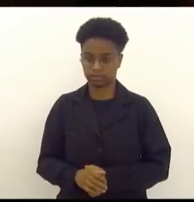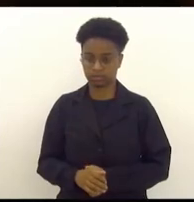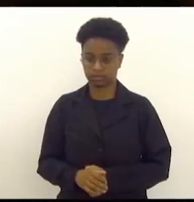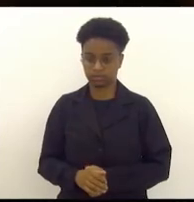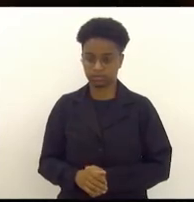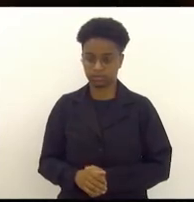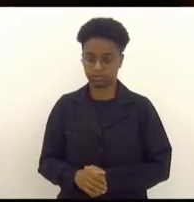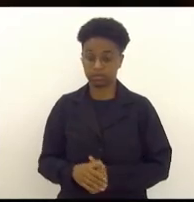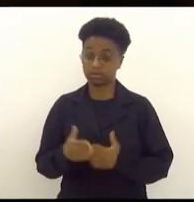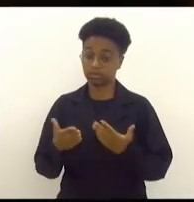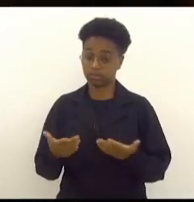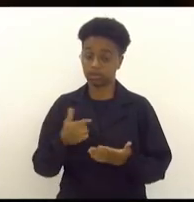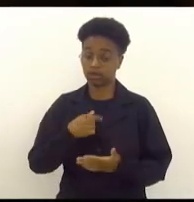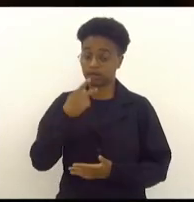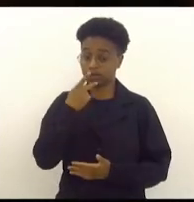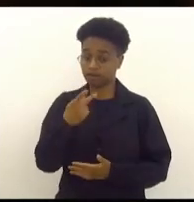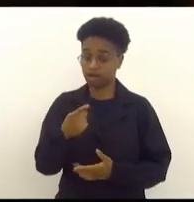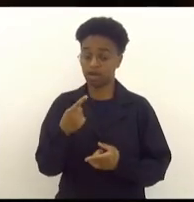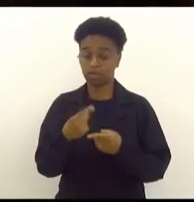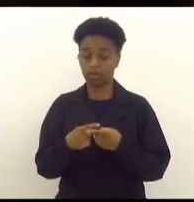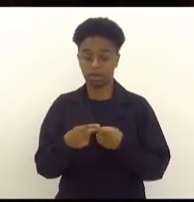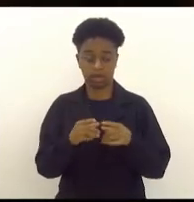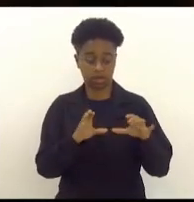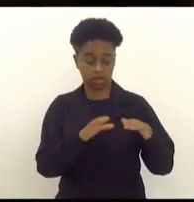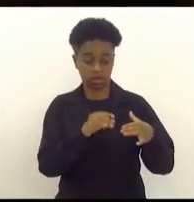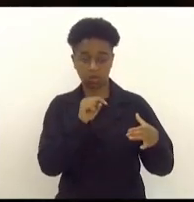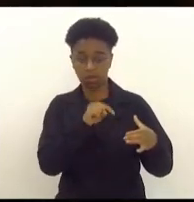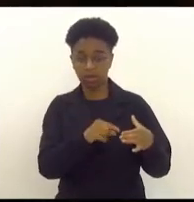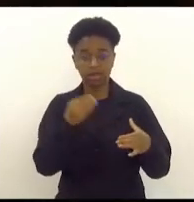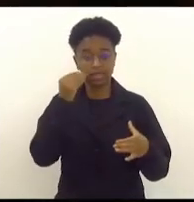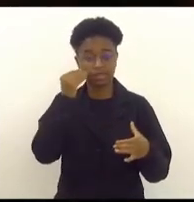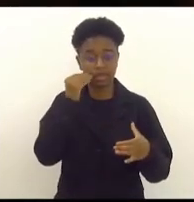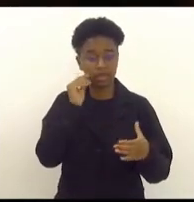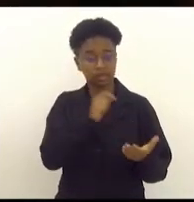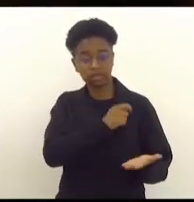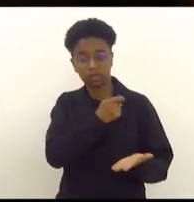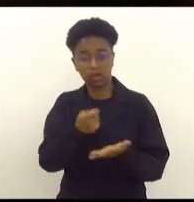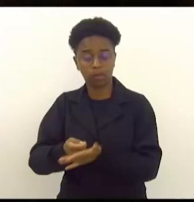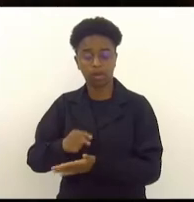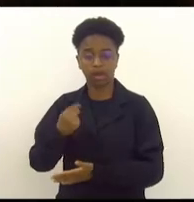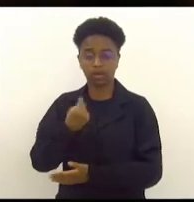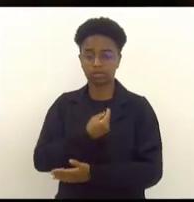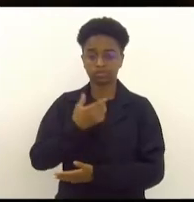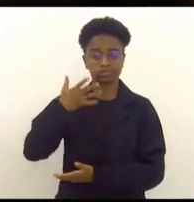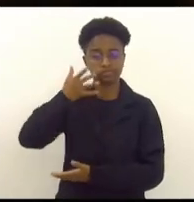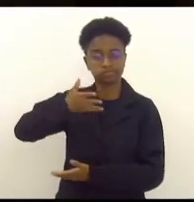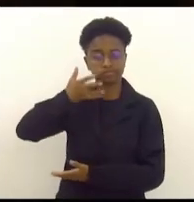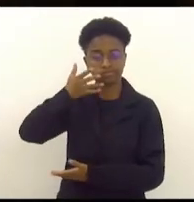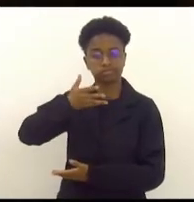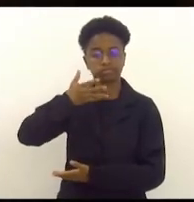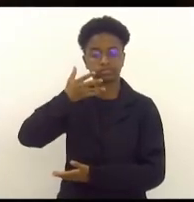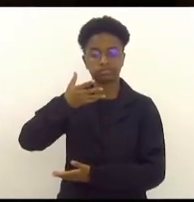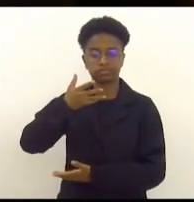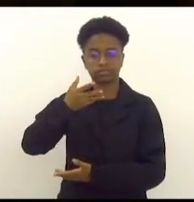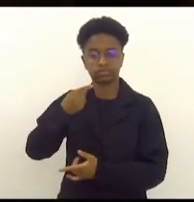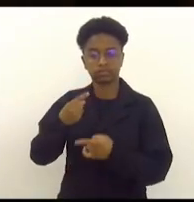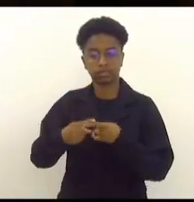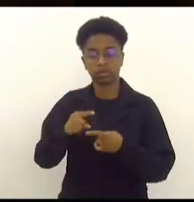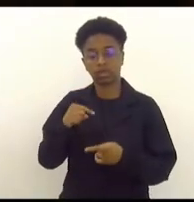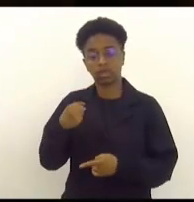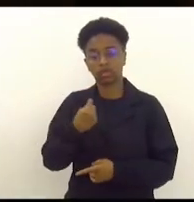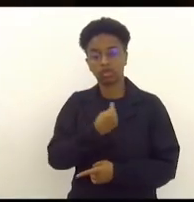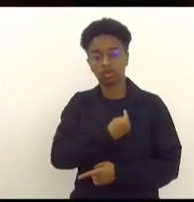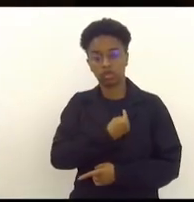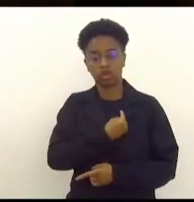e falo isso porque eles tentam o seu presidente nos impor uma narrativa de que nós estaríamos